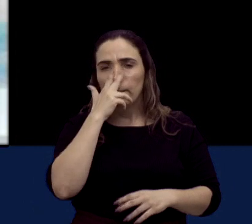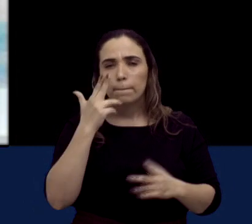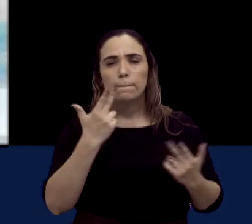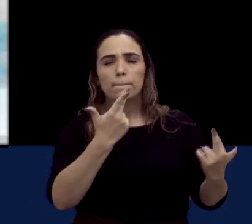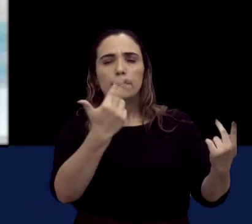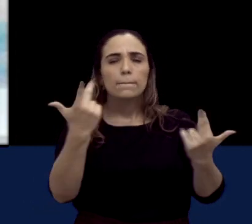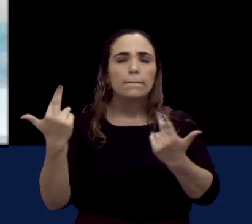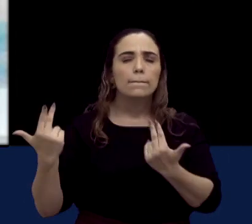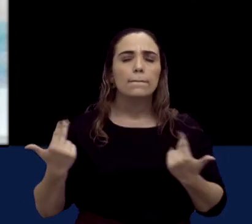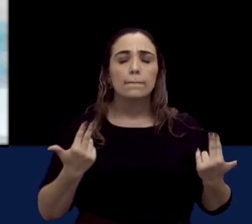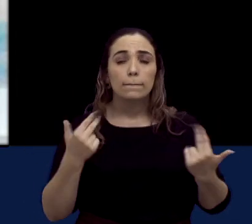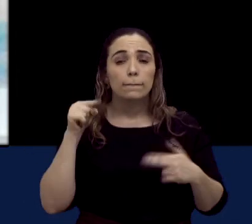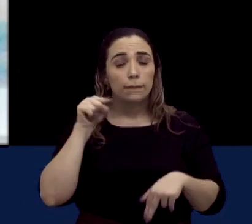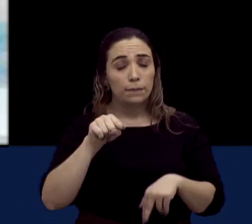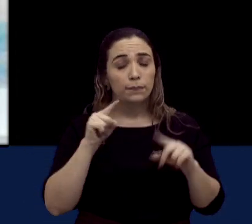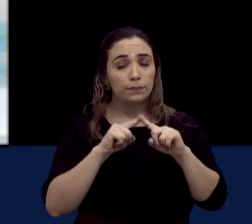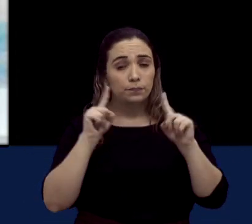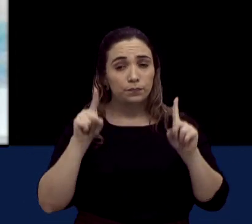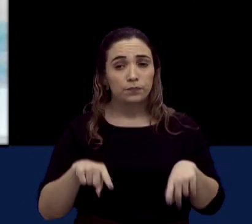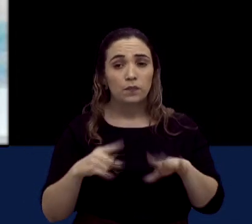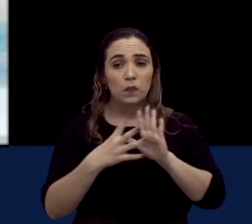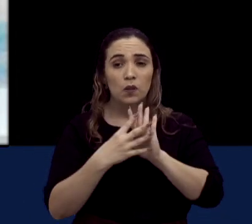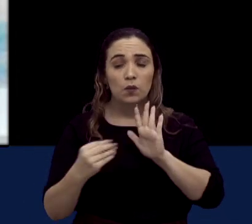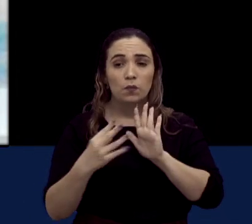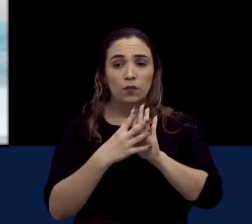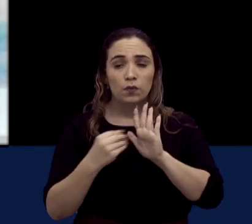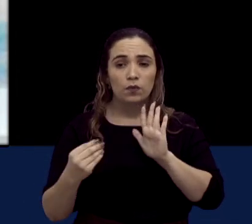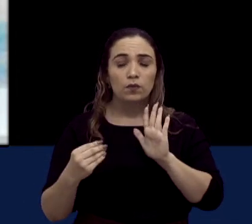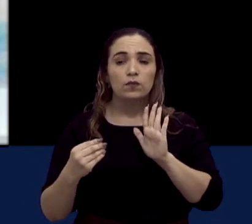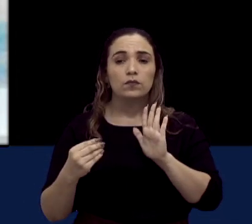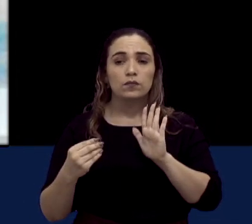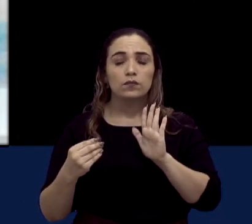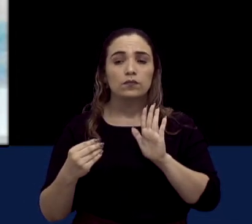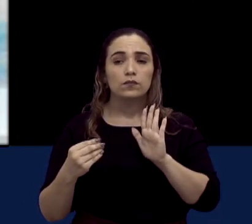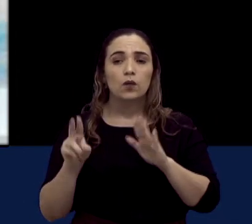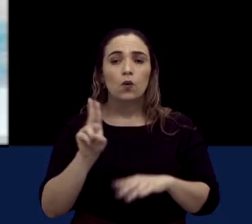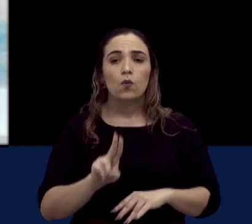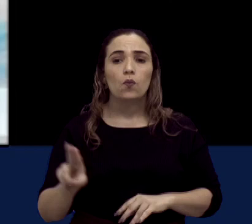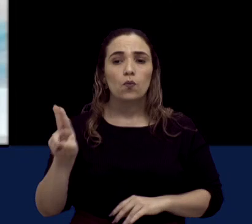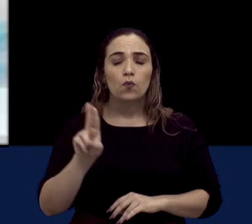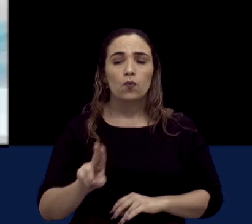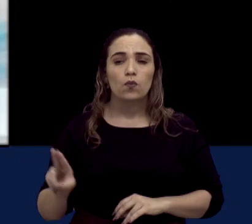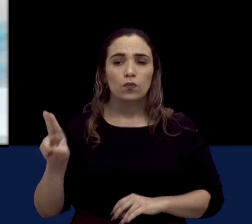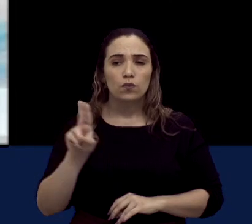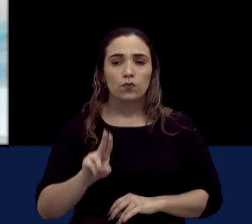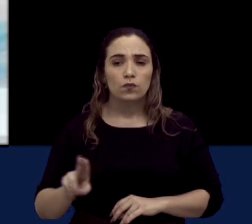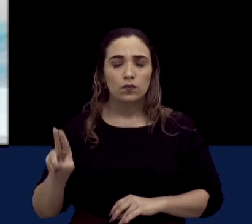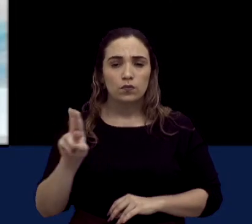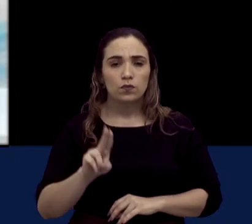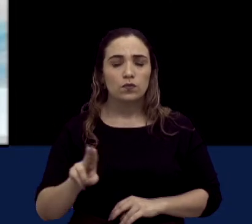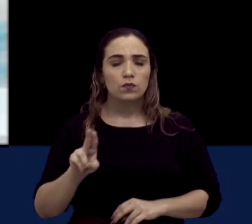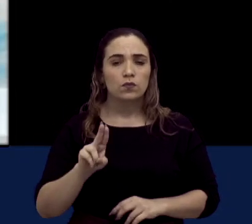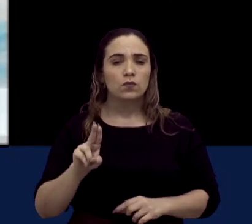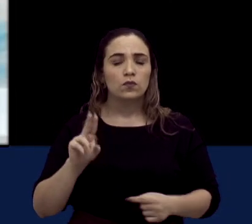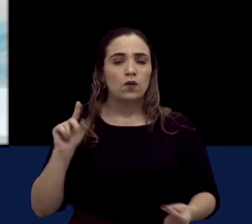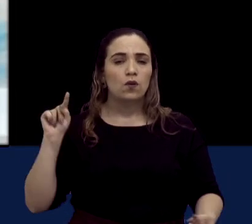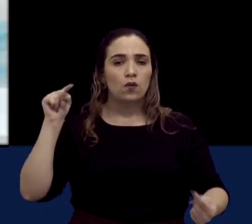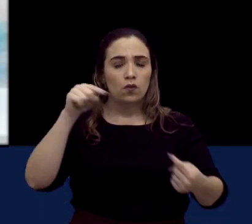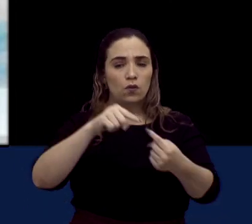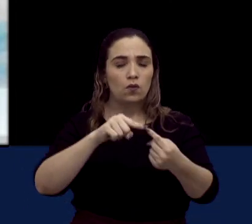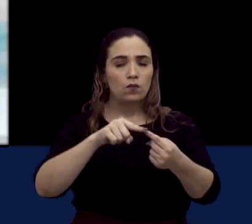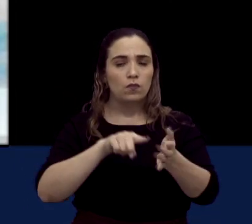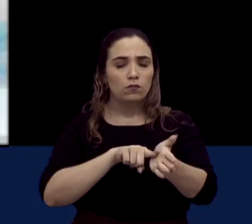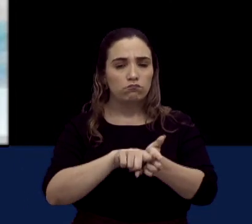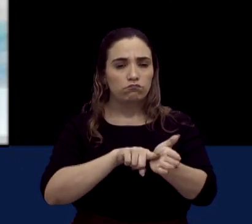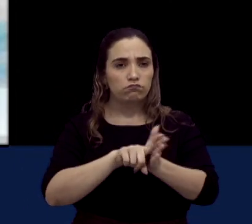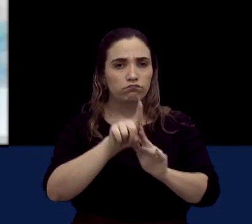que esse modelo, nesses países, eles utilizavam metas, indicadores para nortear